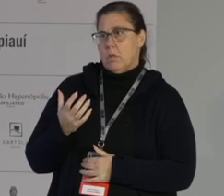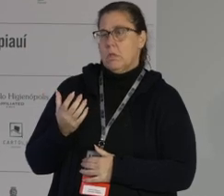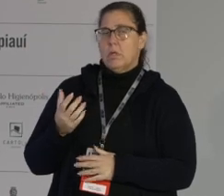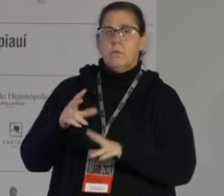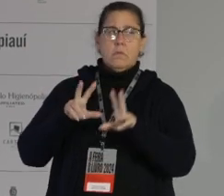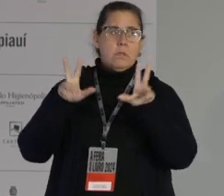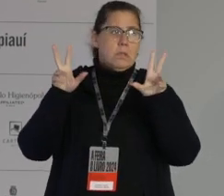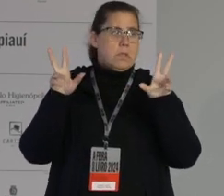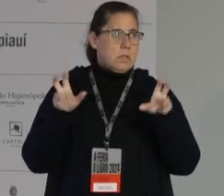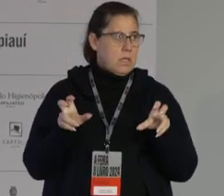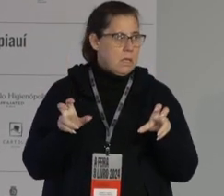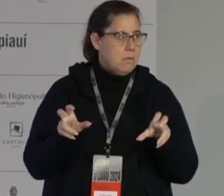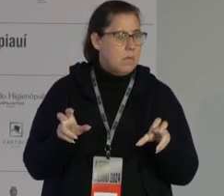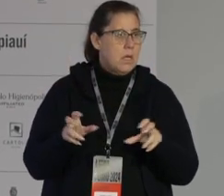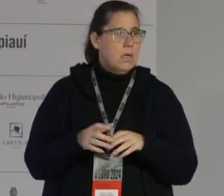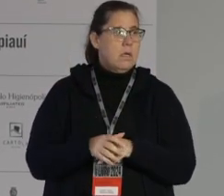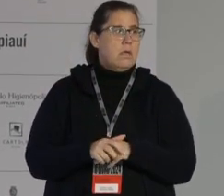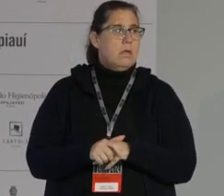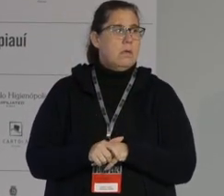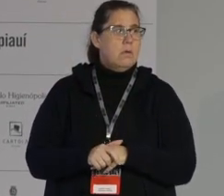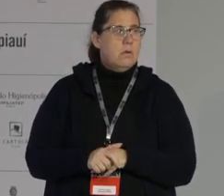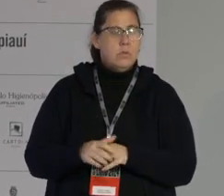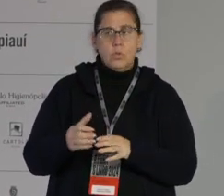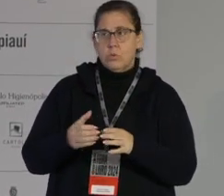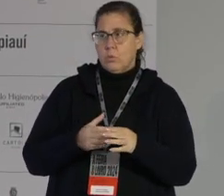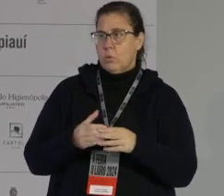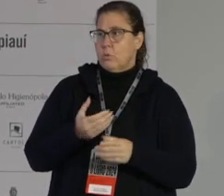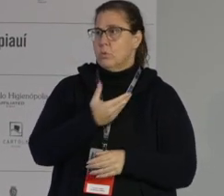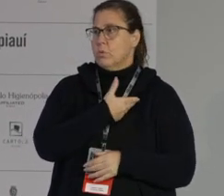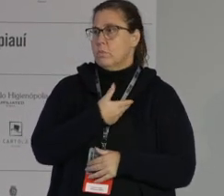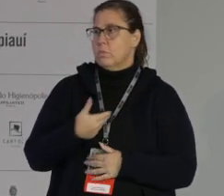esse tema do concurso público,